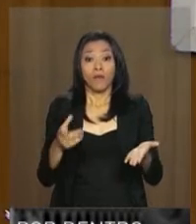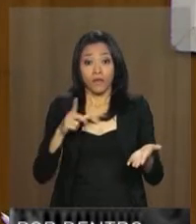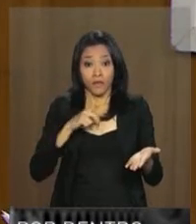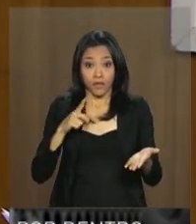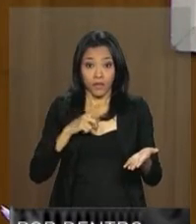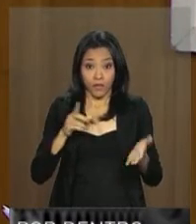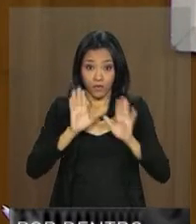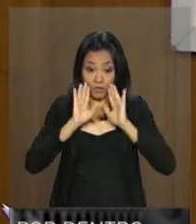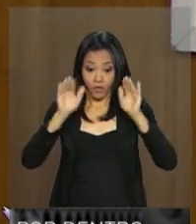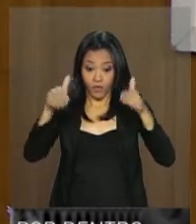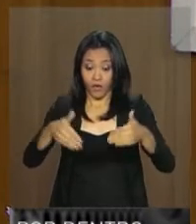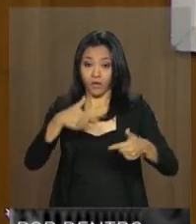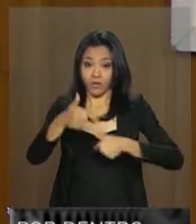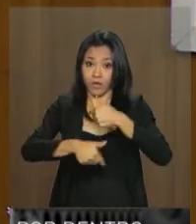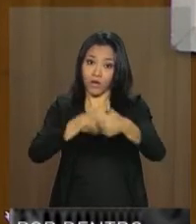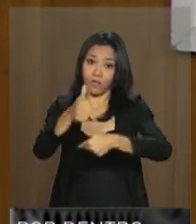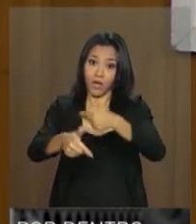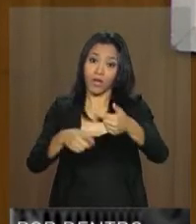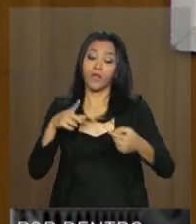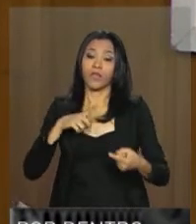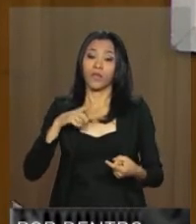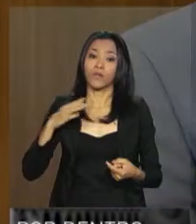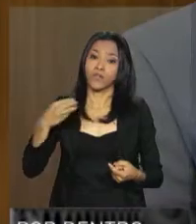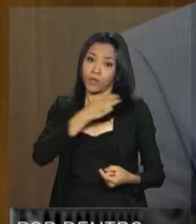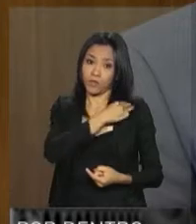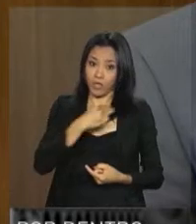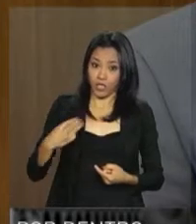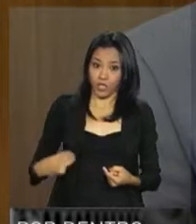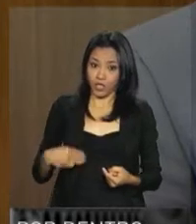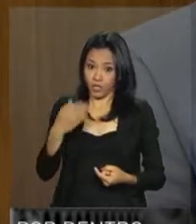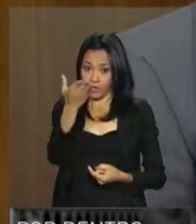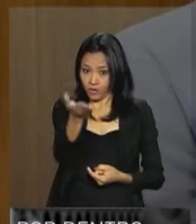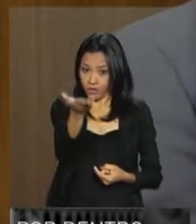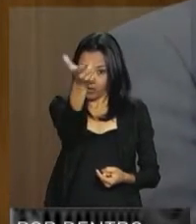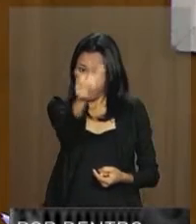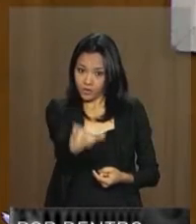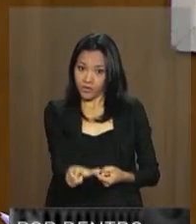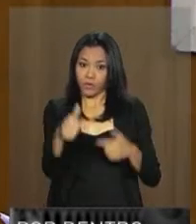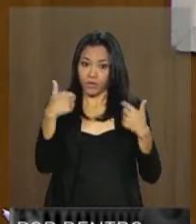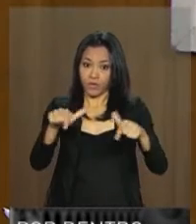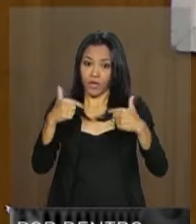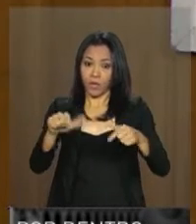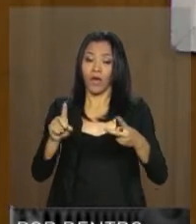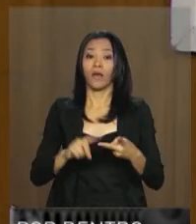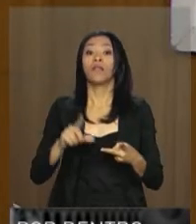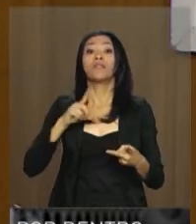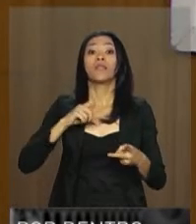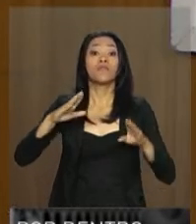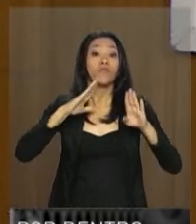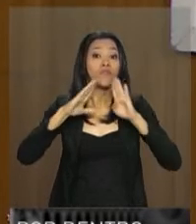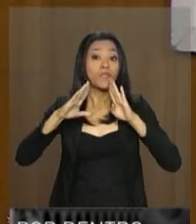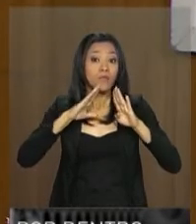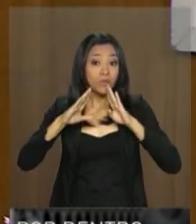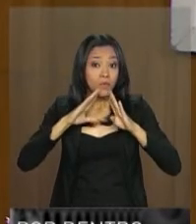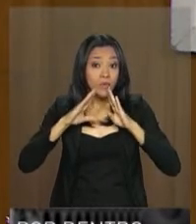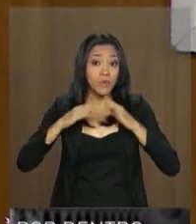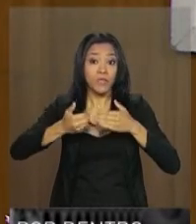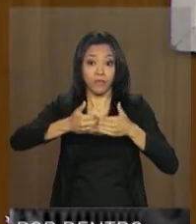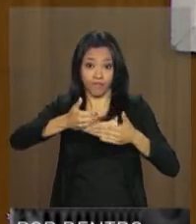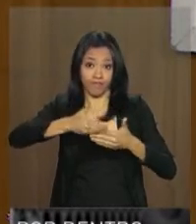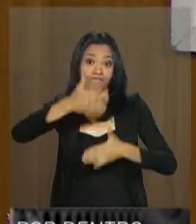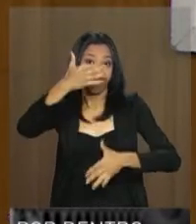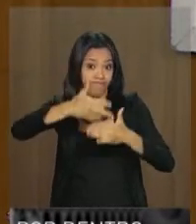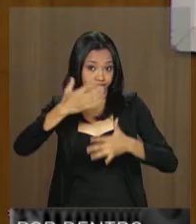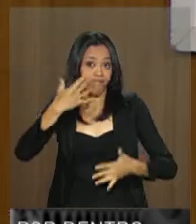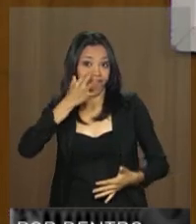por dentro do governo que hoje recebe ronaldo nogueira ministro do trabalho a gente tá ao vivo também pela página do facebook ao final